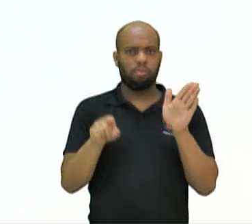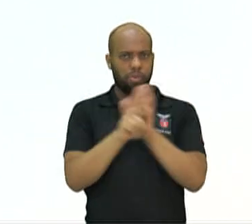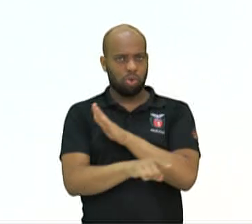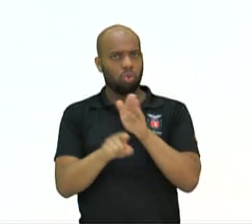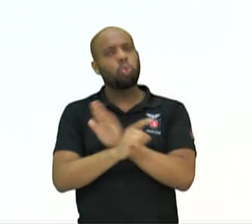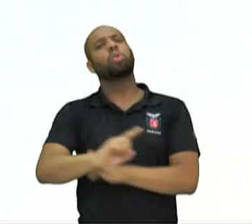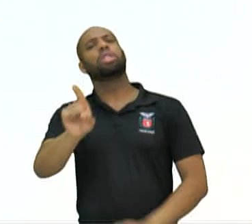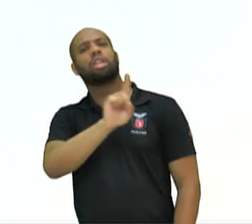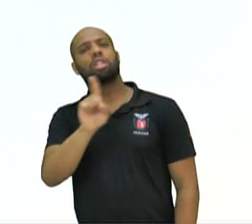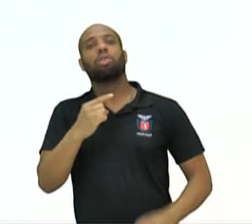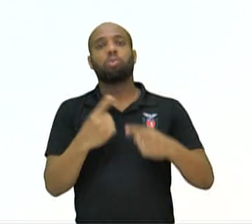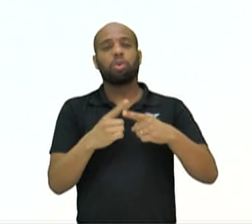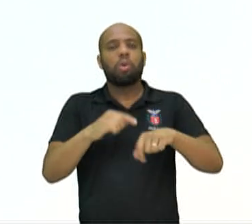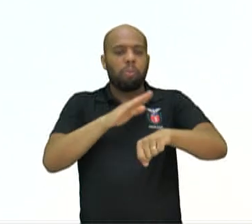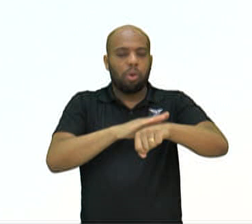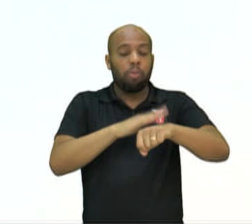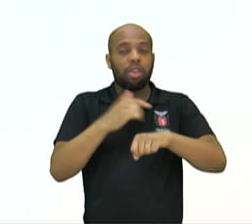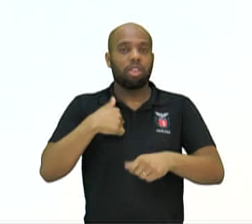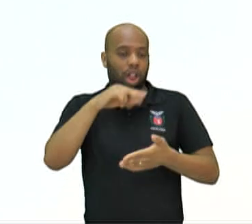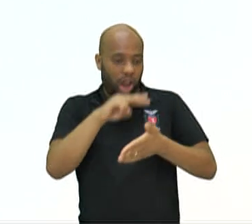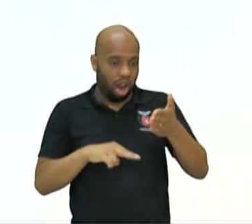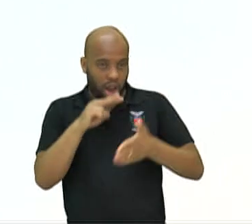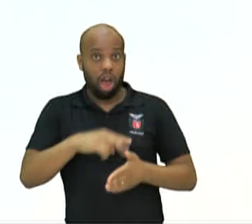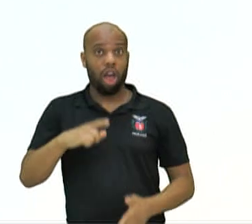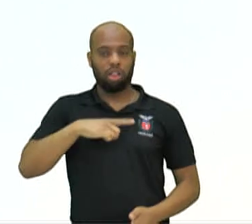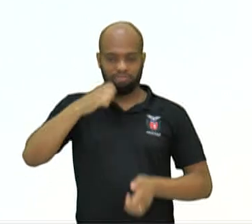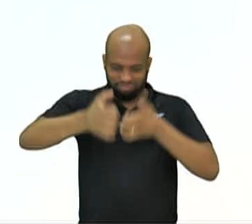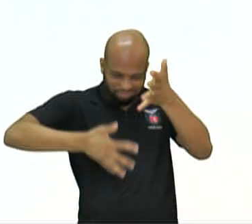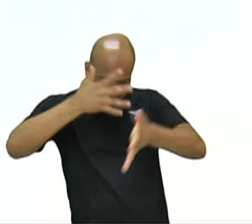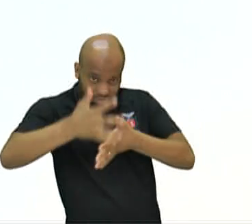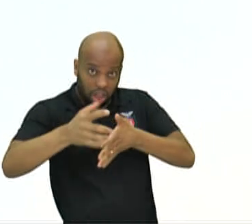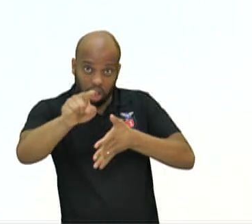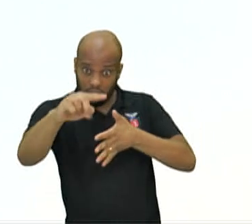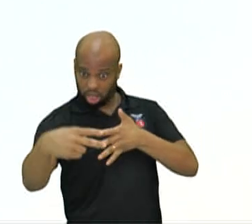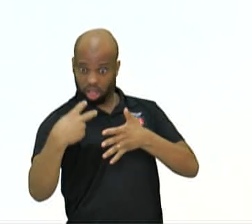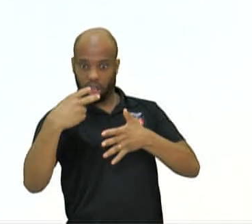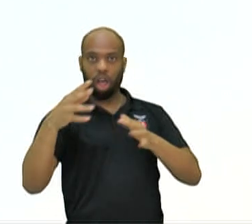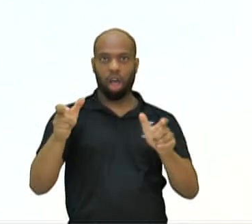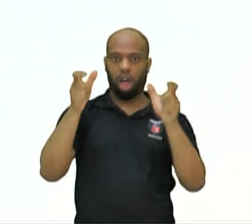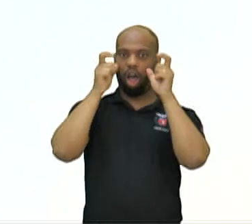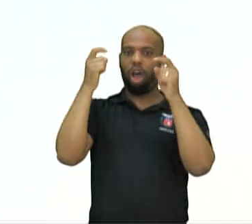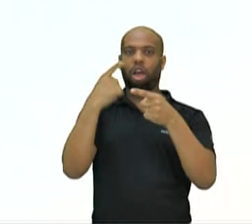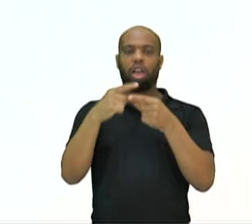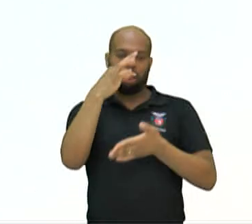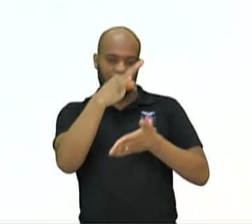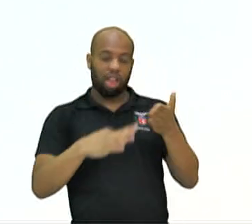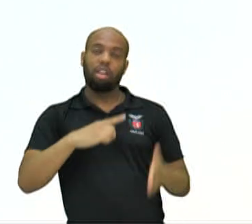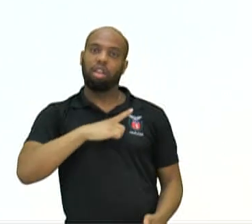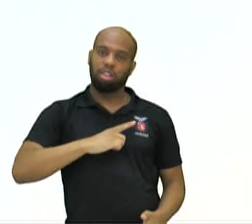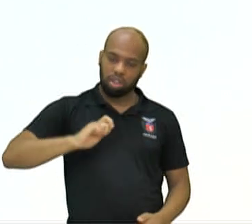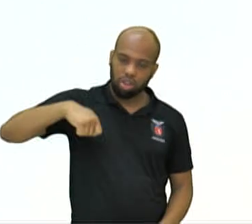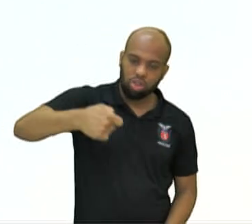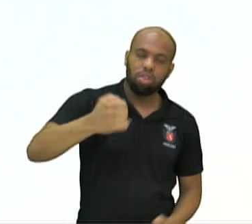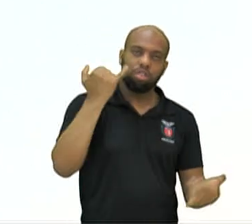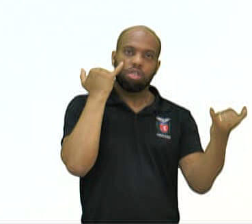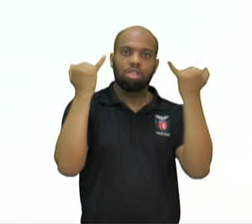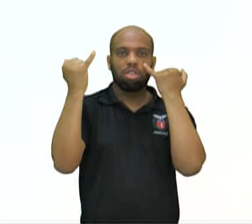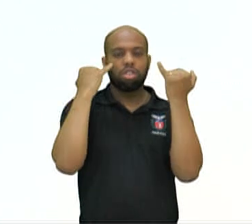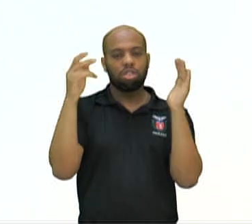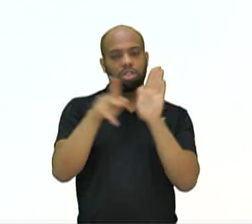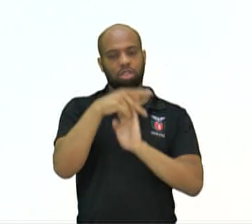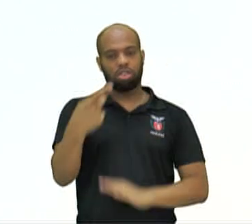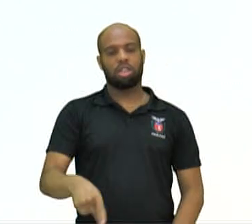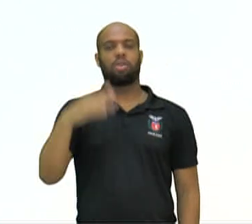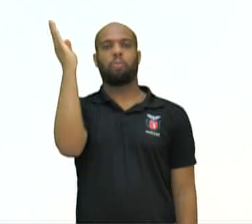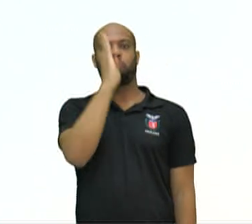questões. Quando eu estiver lendo, presta atenção o que o texto traz sobre as informações do nosso